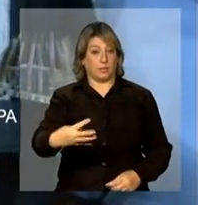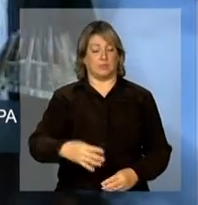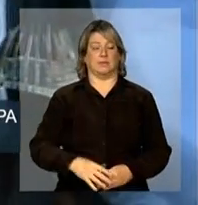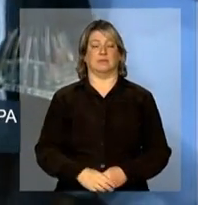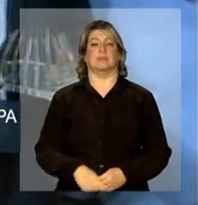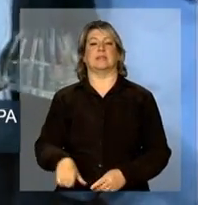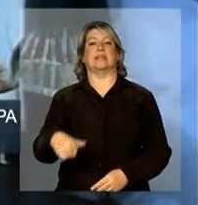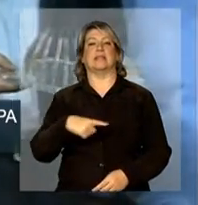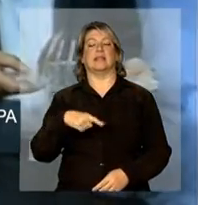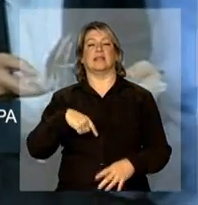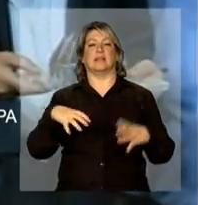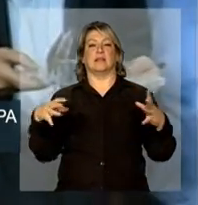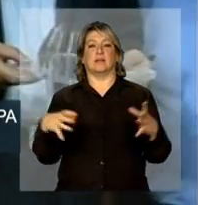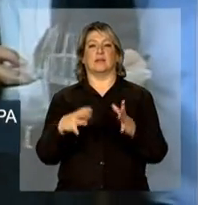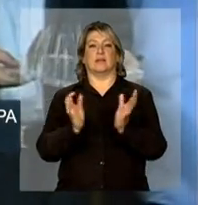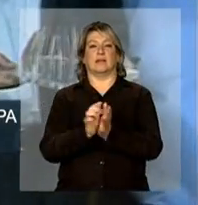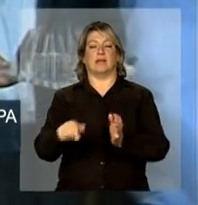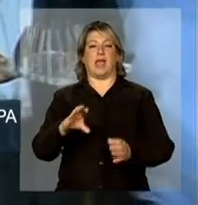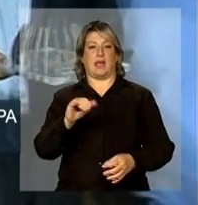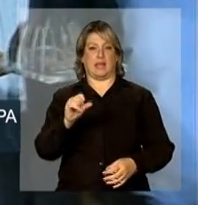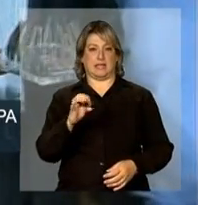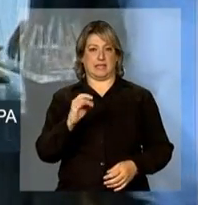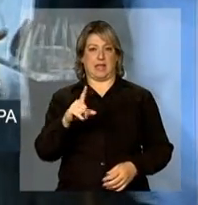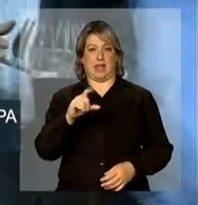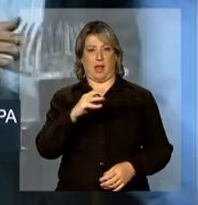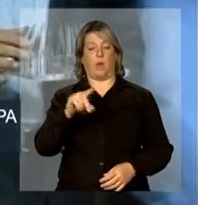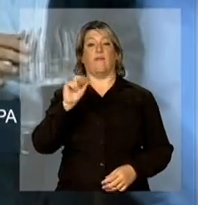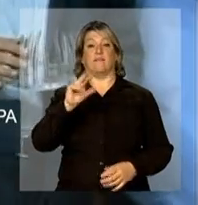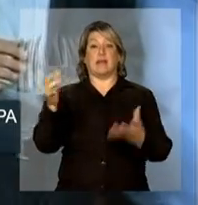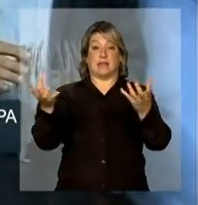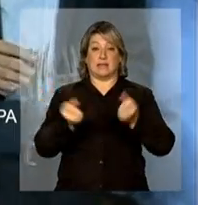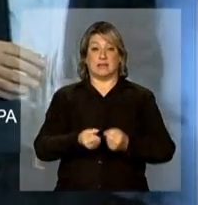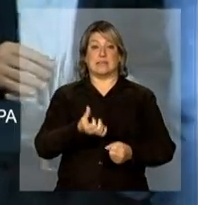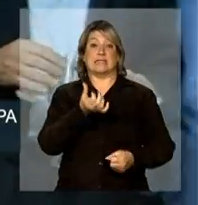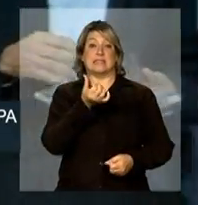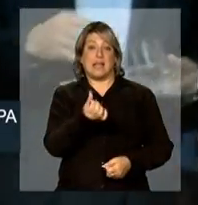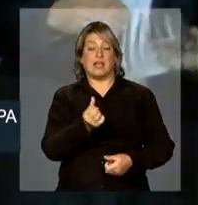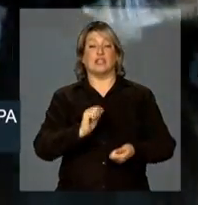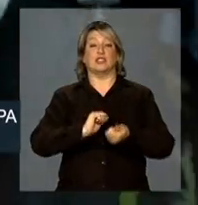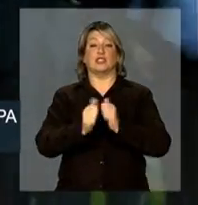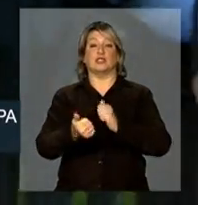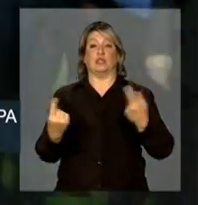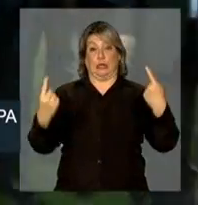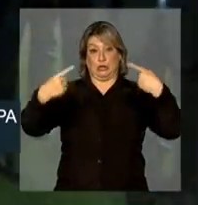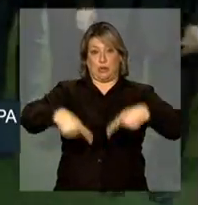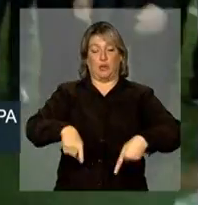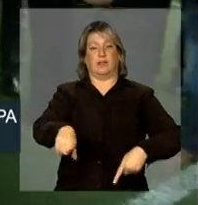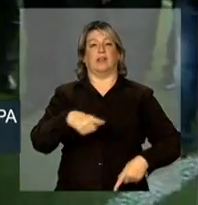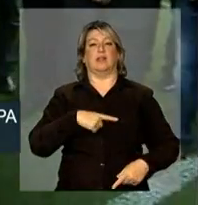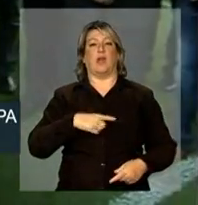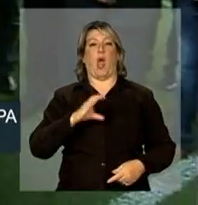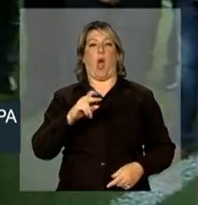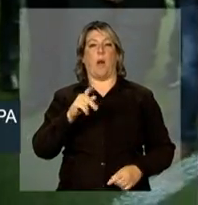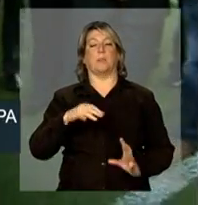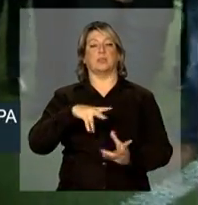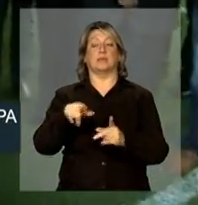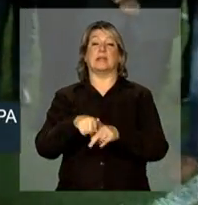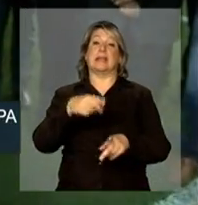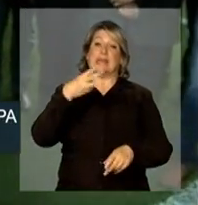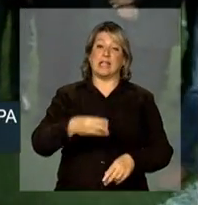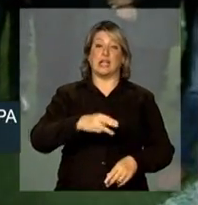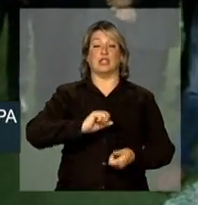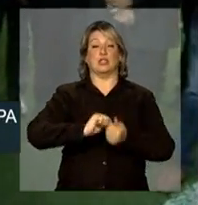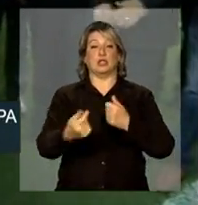O estádio do Castelão, que vai receber 6 jogos na Copa do Mundo e 3